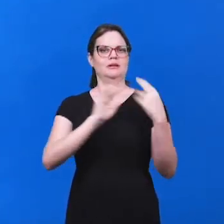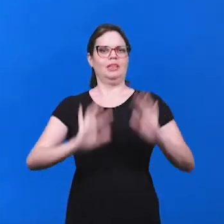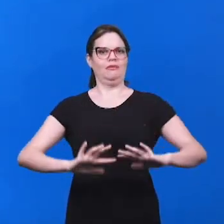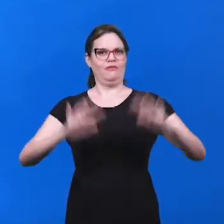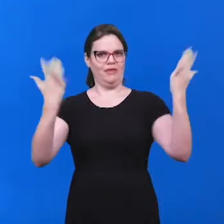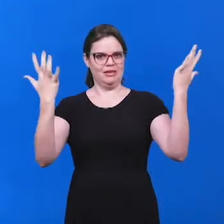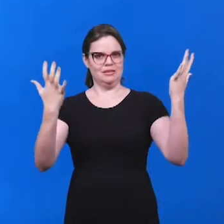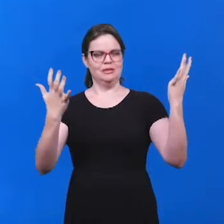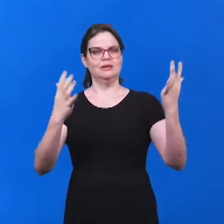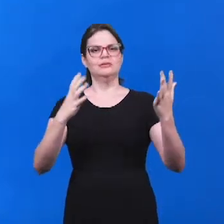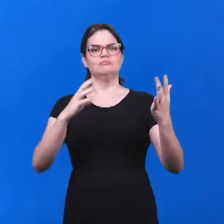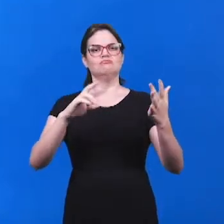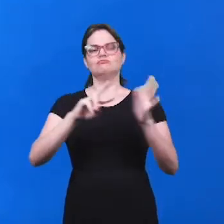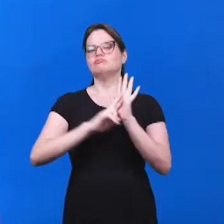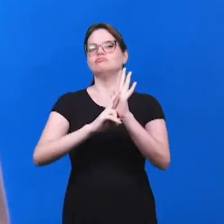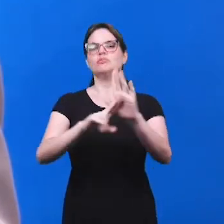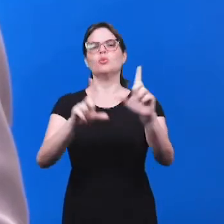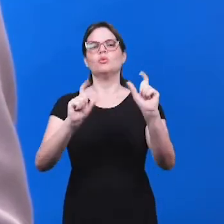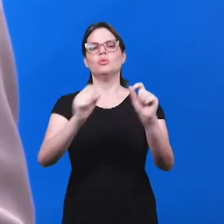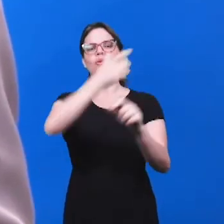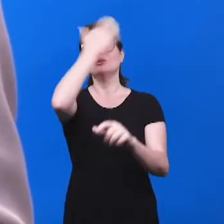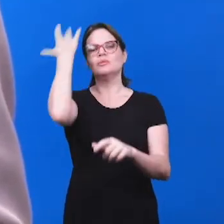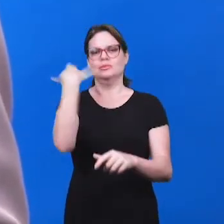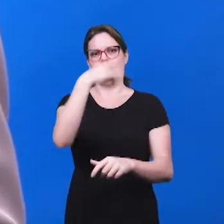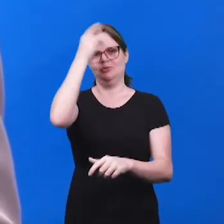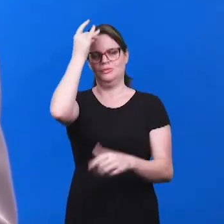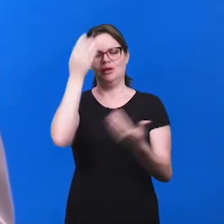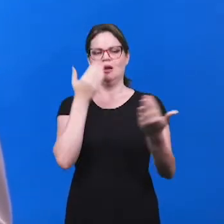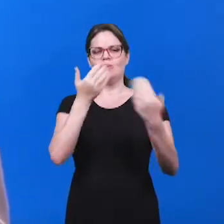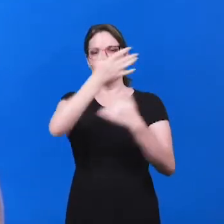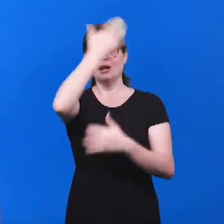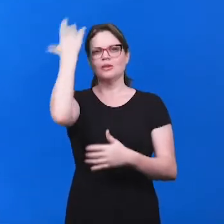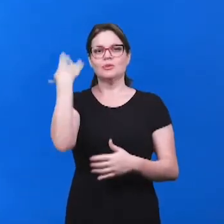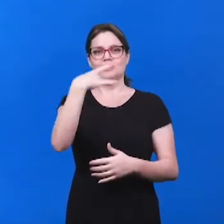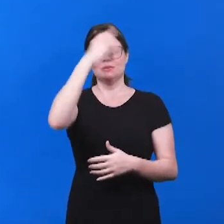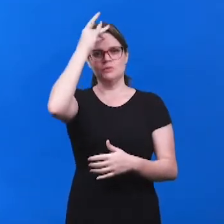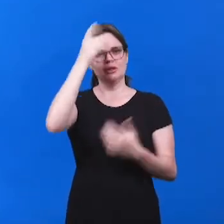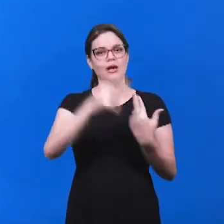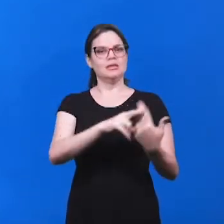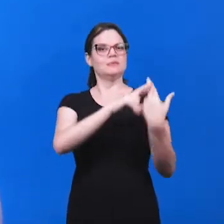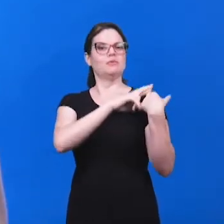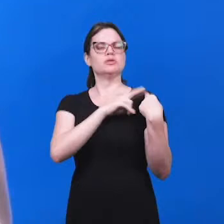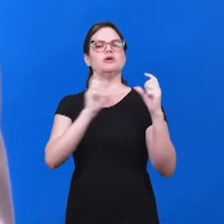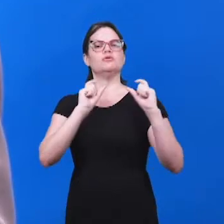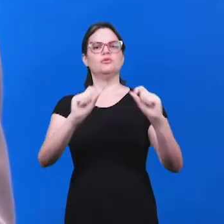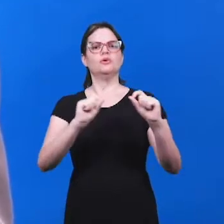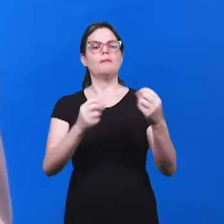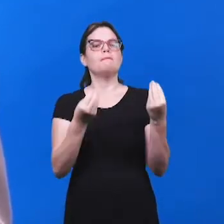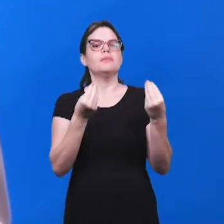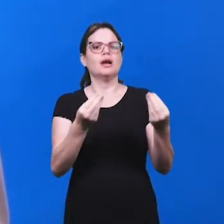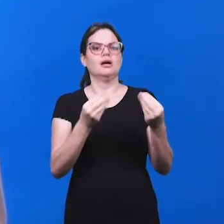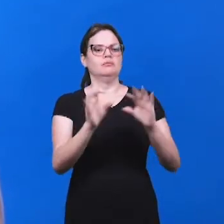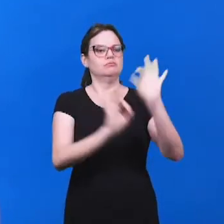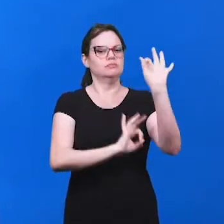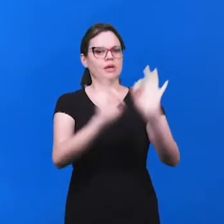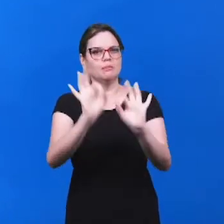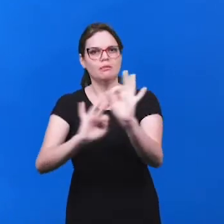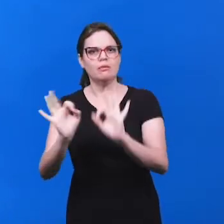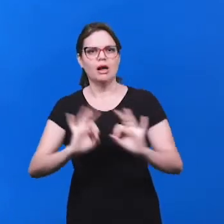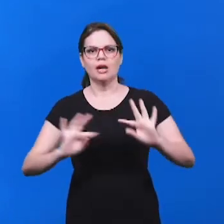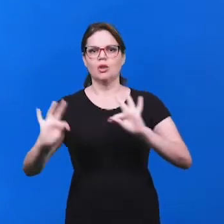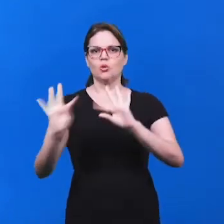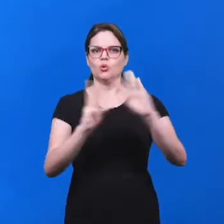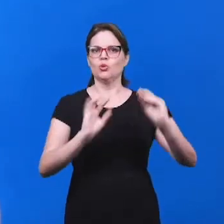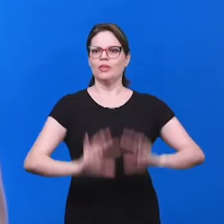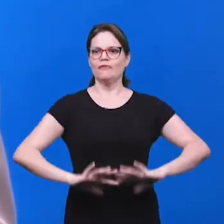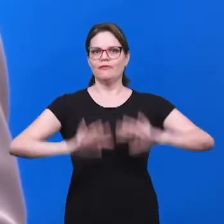é figura do Espírito Santo, ou seja, é ele quem agora, nessa última hora, ele chama o noivo, né? O chamado do noivo